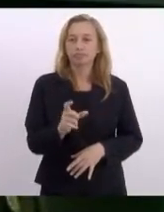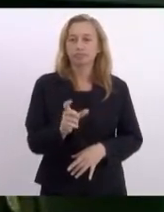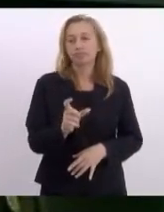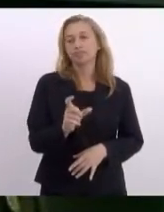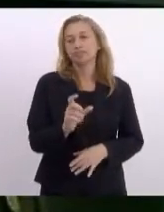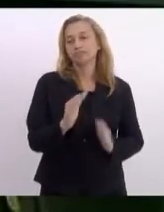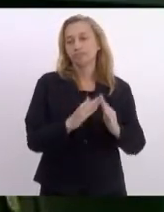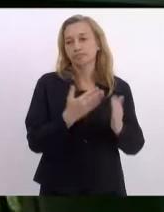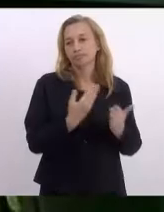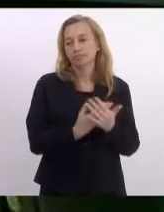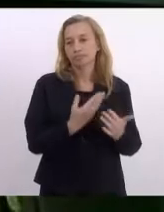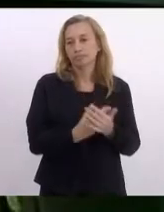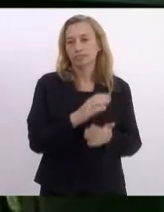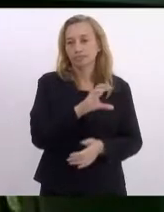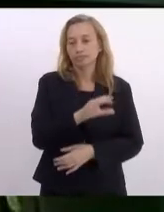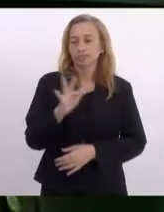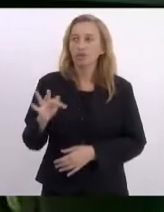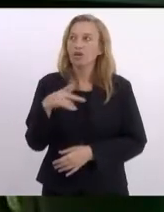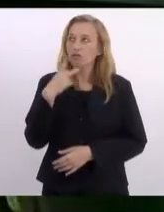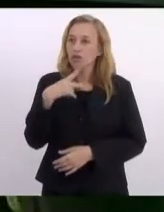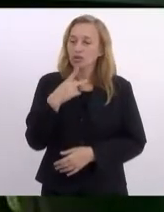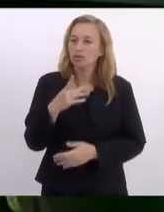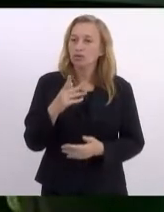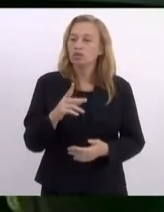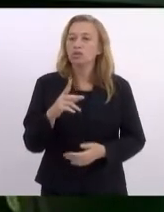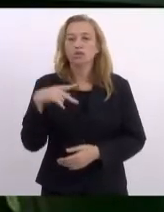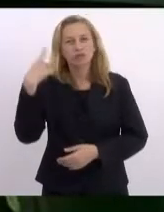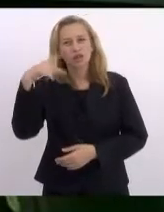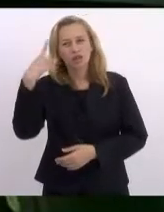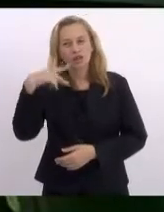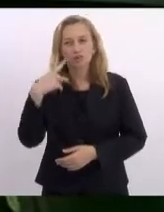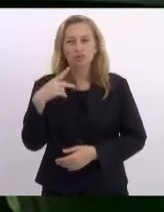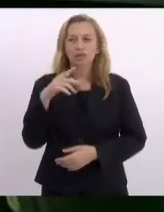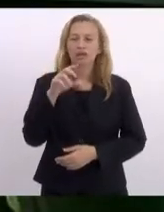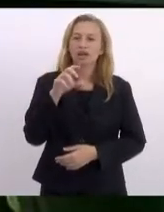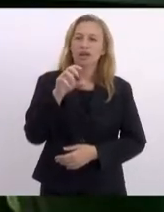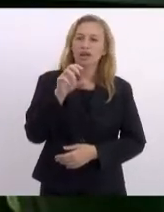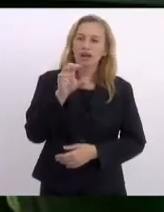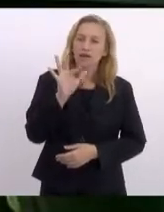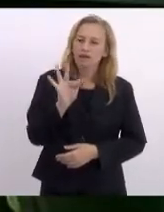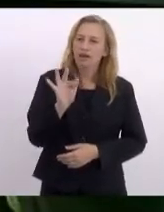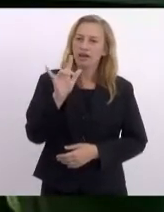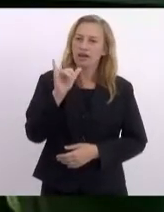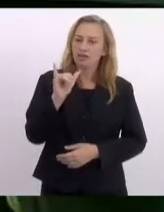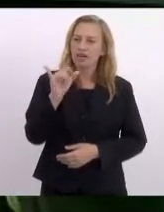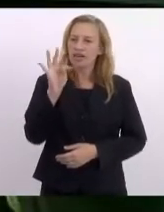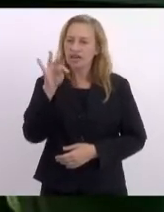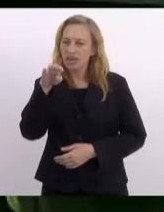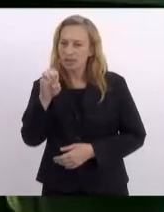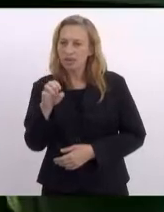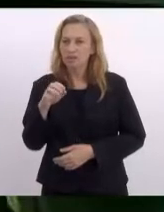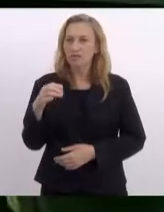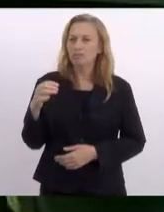Cabo Frio. Falei, inclusive, com um dos vereadores, o senhor Felipe, que me ligou